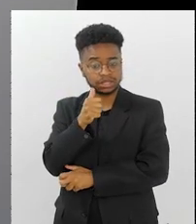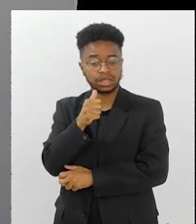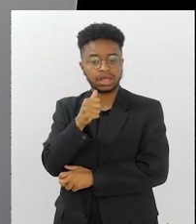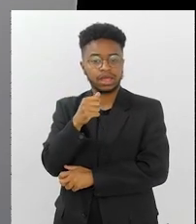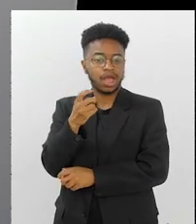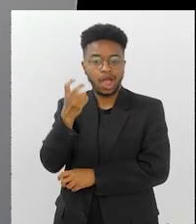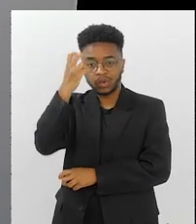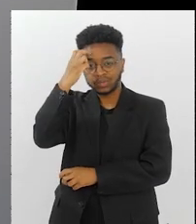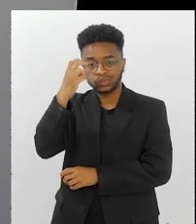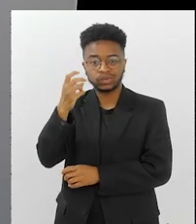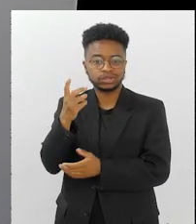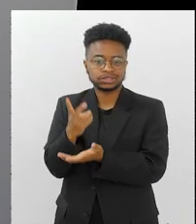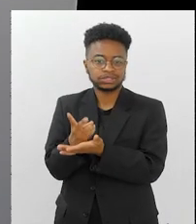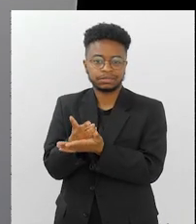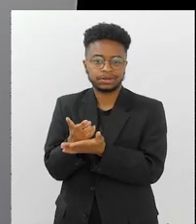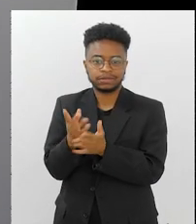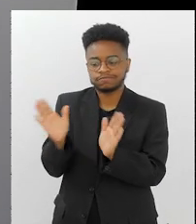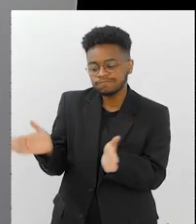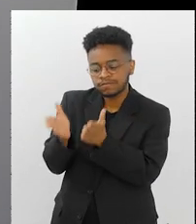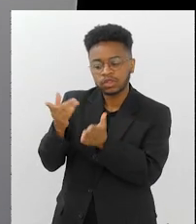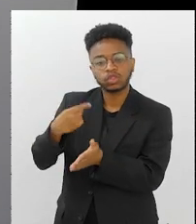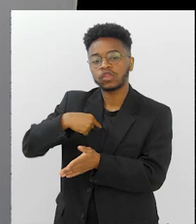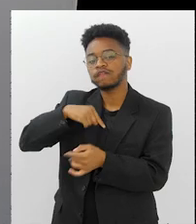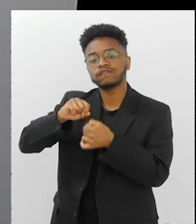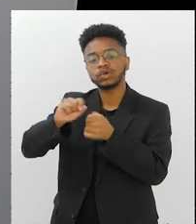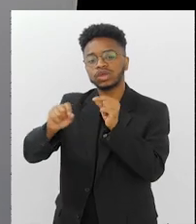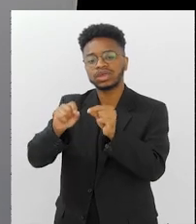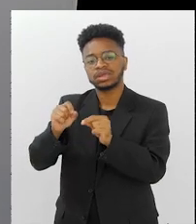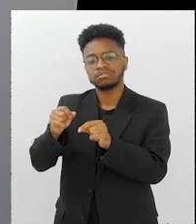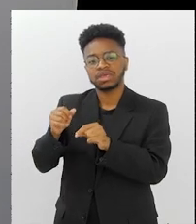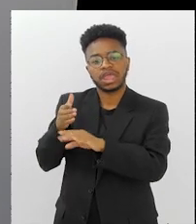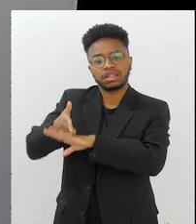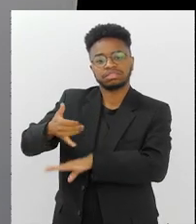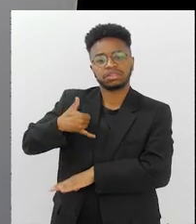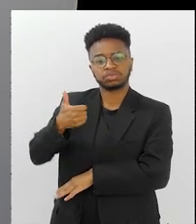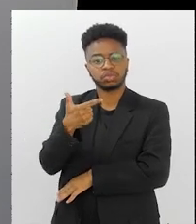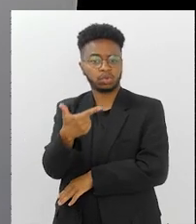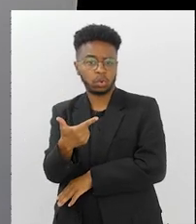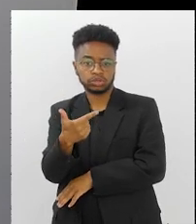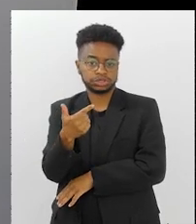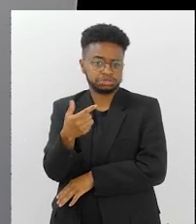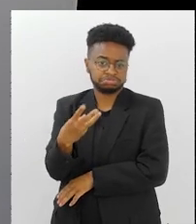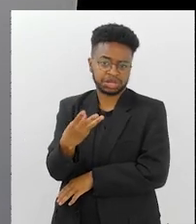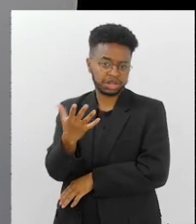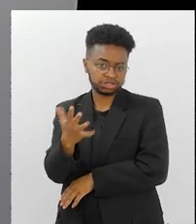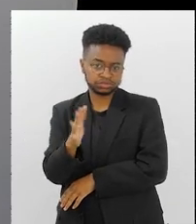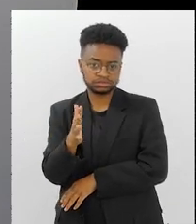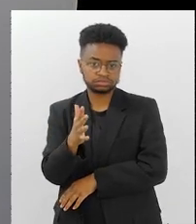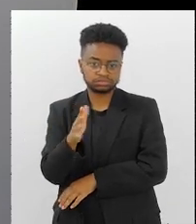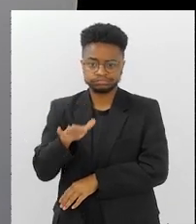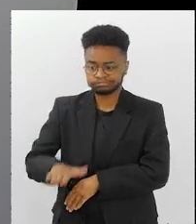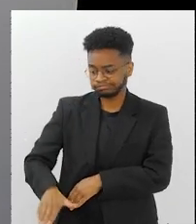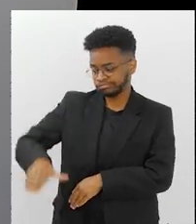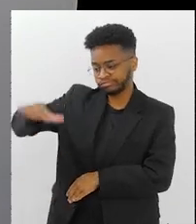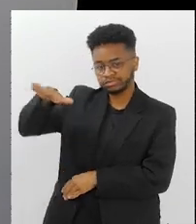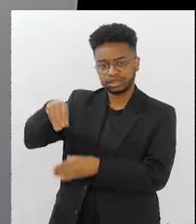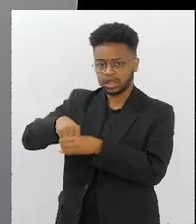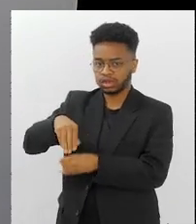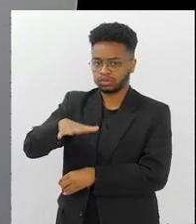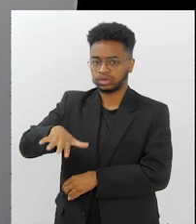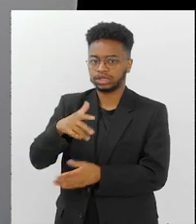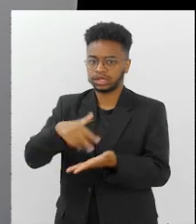e eh eh feito por nós elas entram com 2 anos de idade 3 anos no baby e ficam então